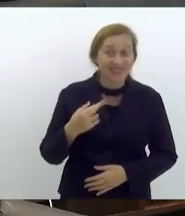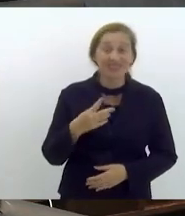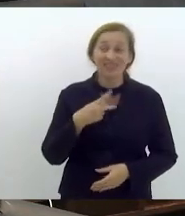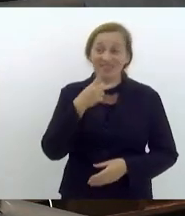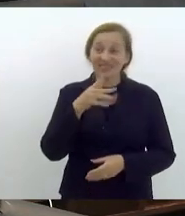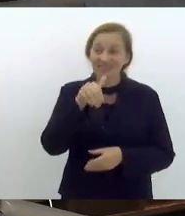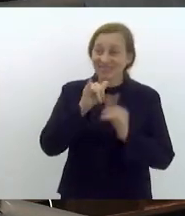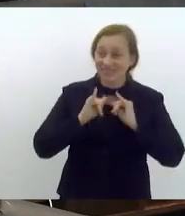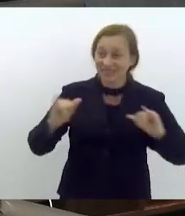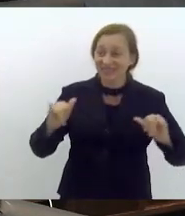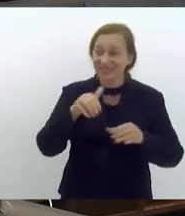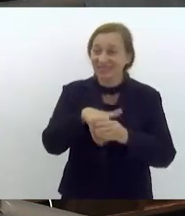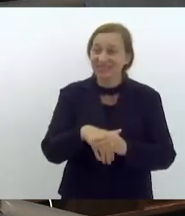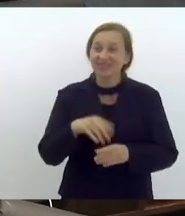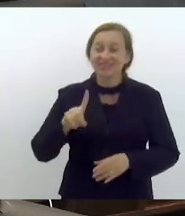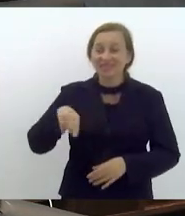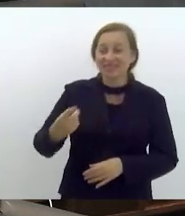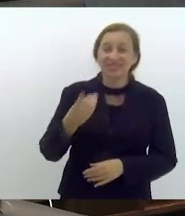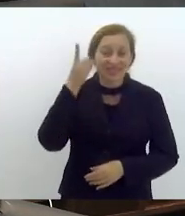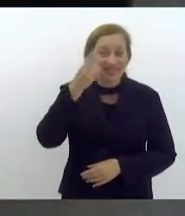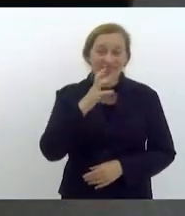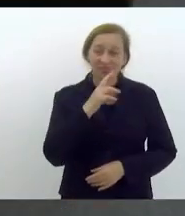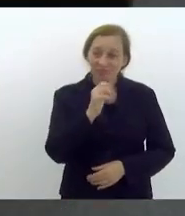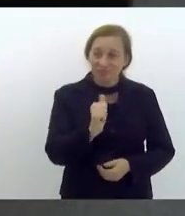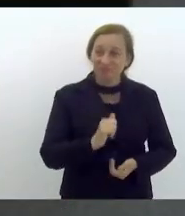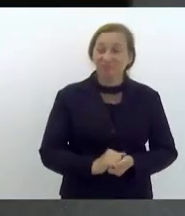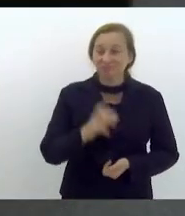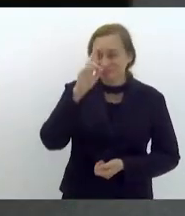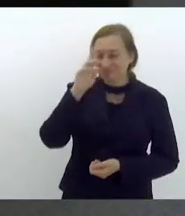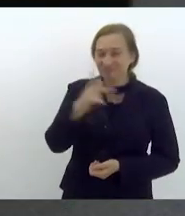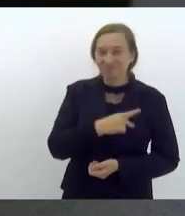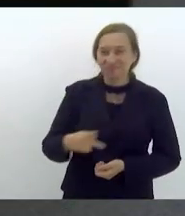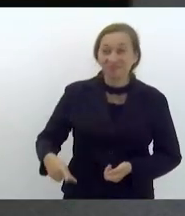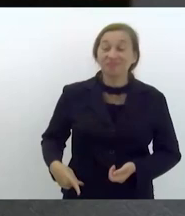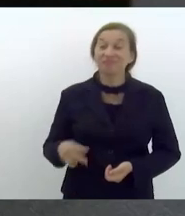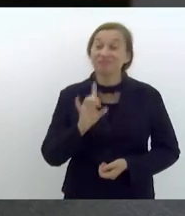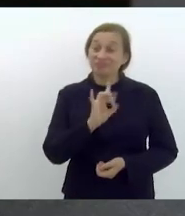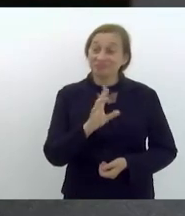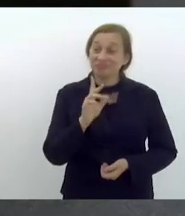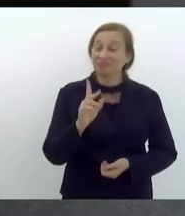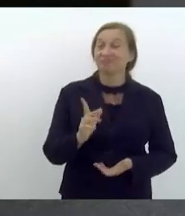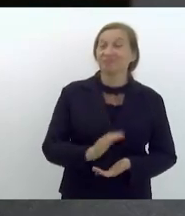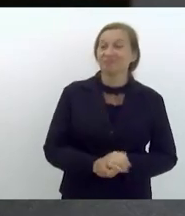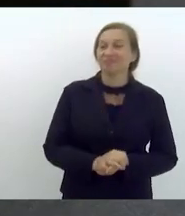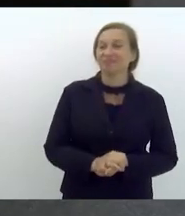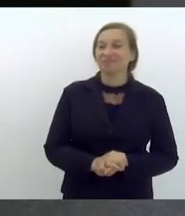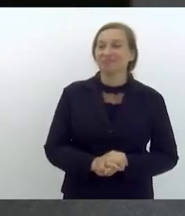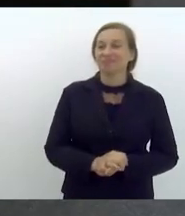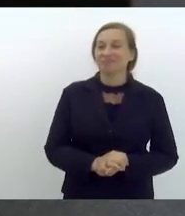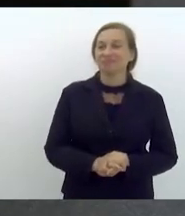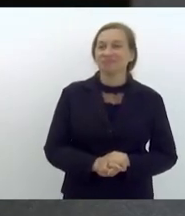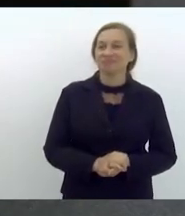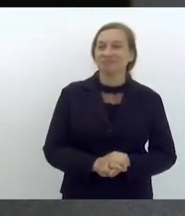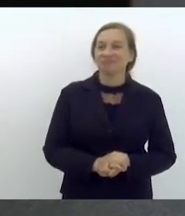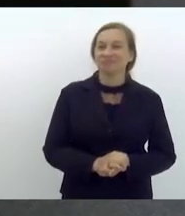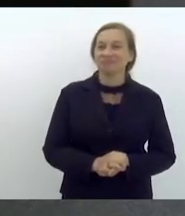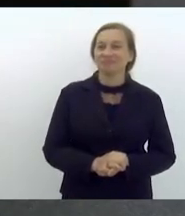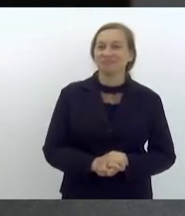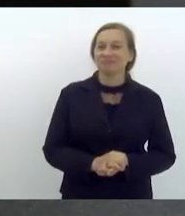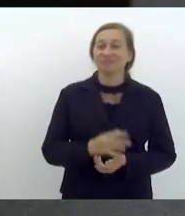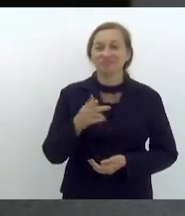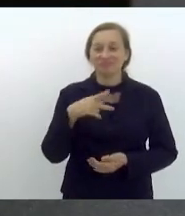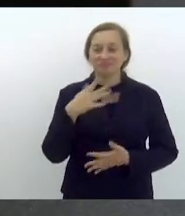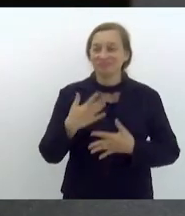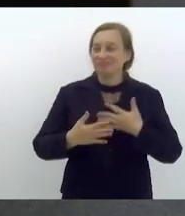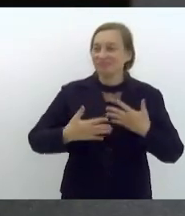logo em seguida Deputado Rodrigo Amorim senhora Presidente só para deixar aqui toda a